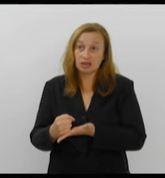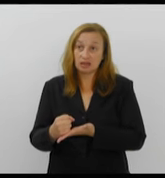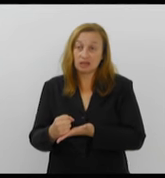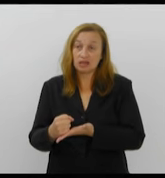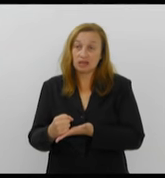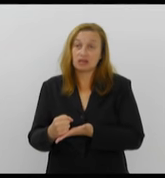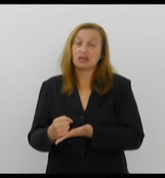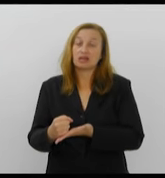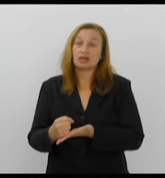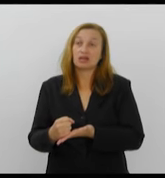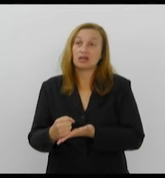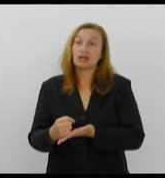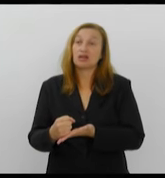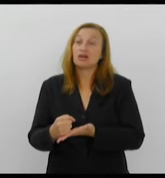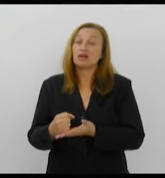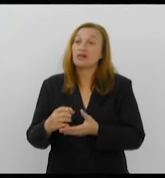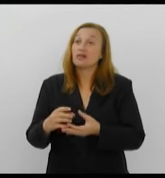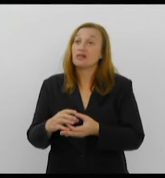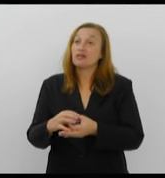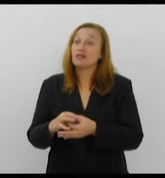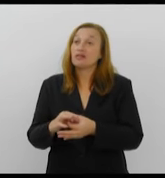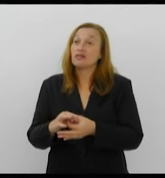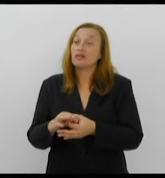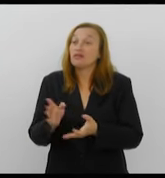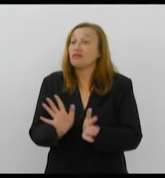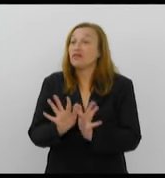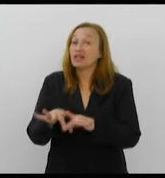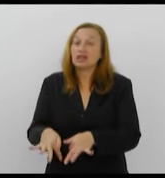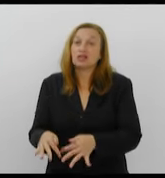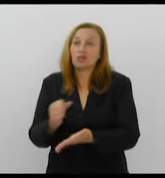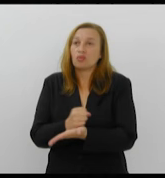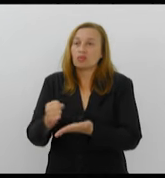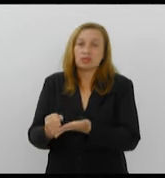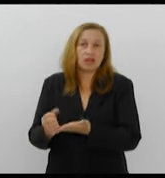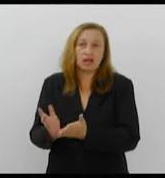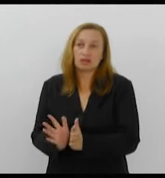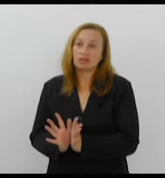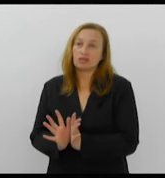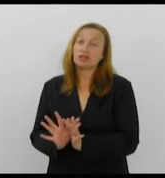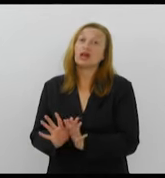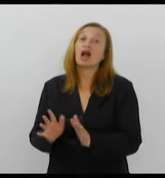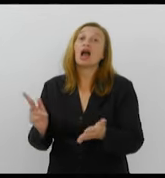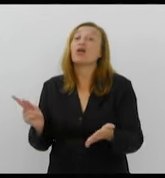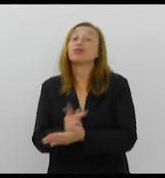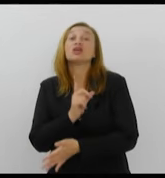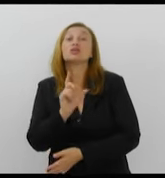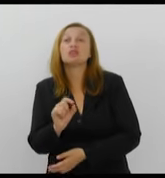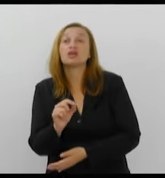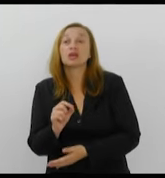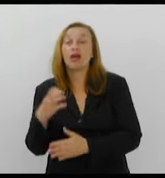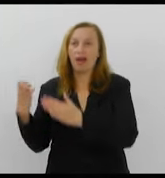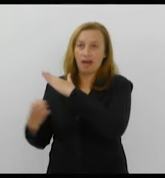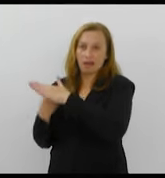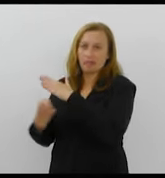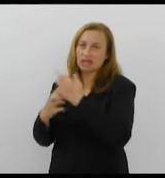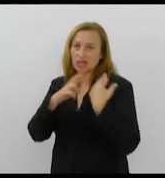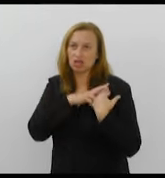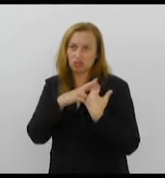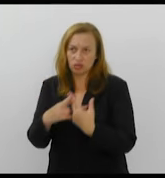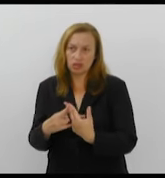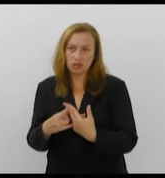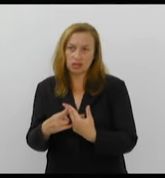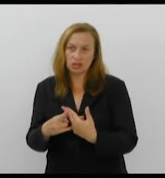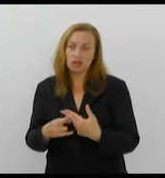contrato finalizado e, com isso, não quis renovar. Qual é a consequência disso? A empresa responsável